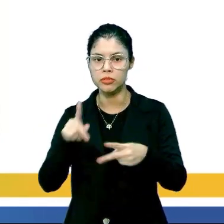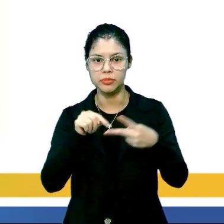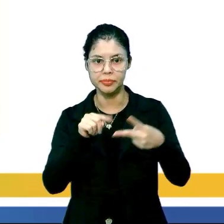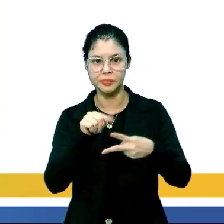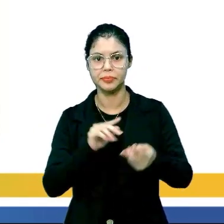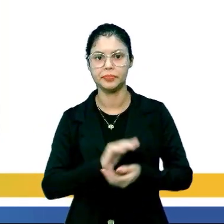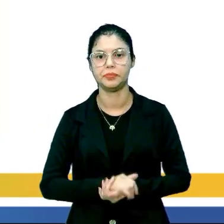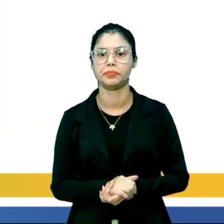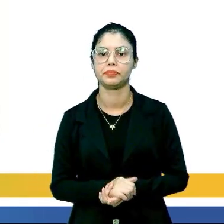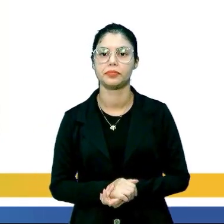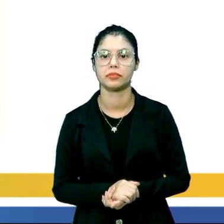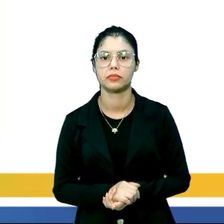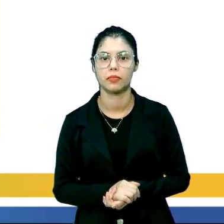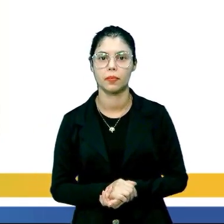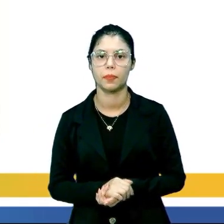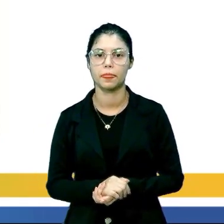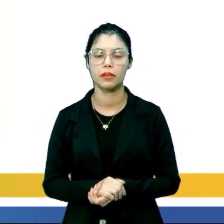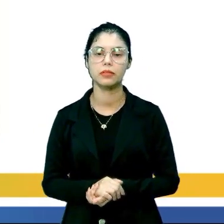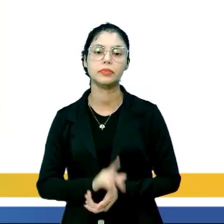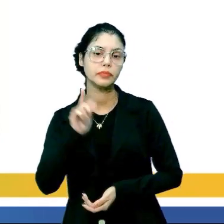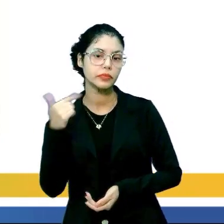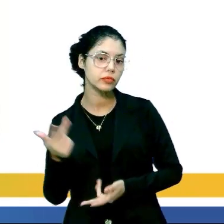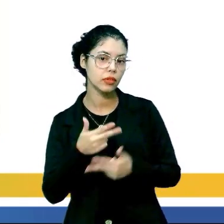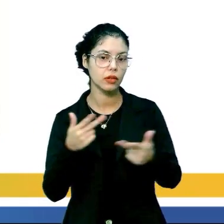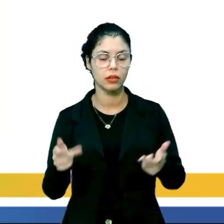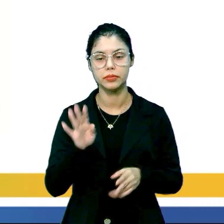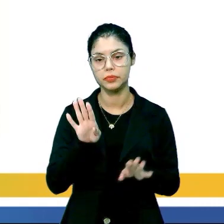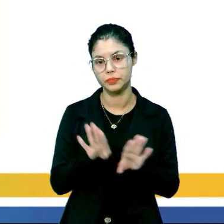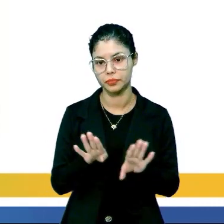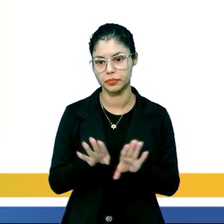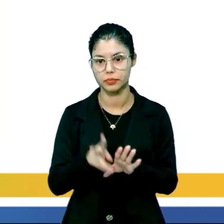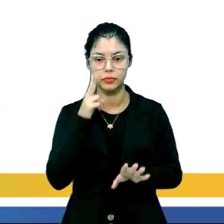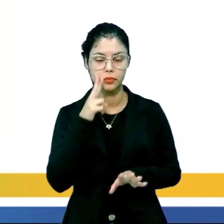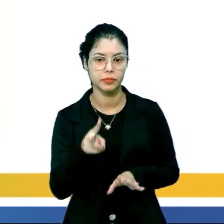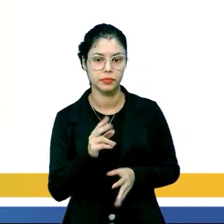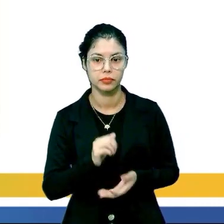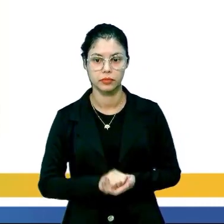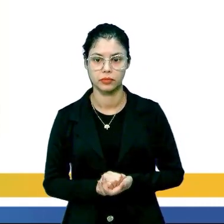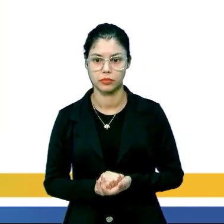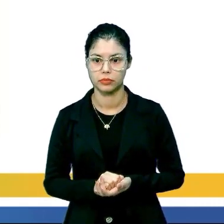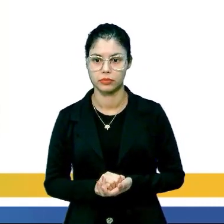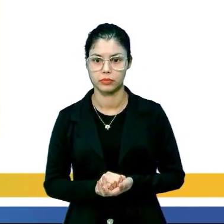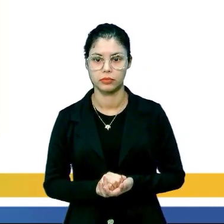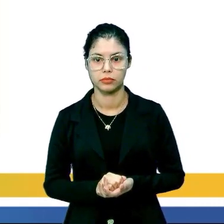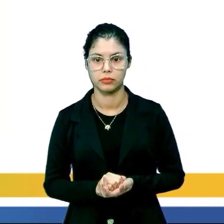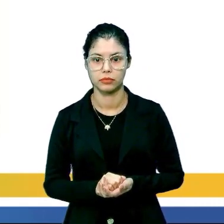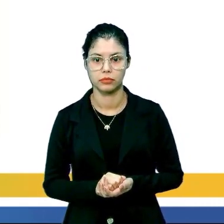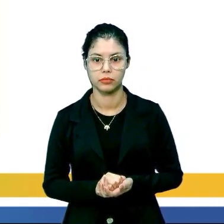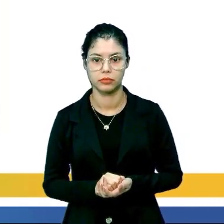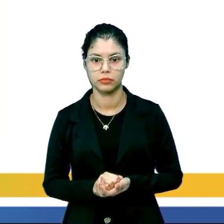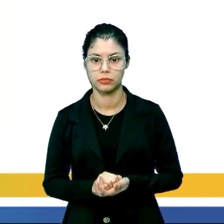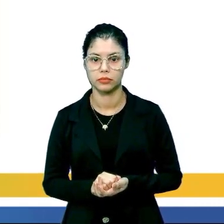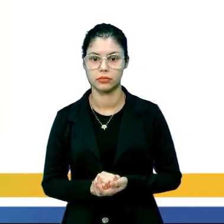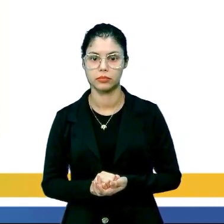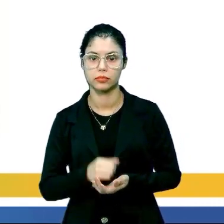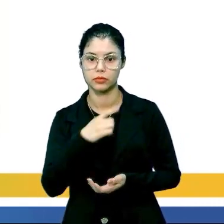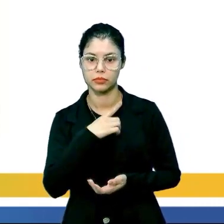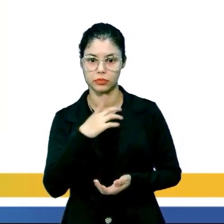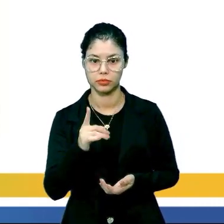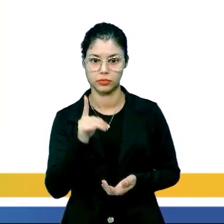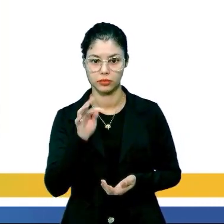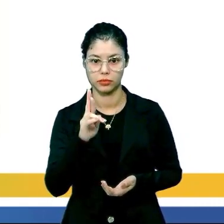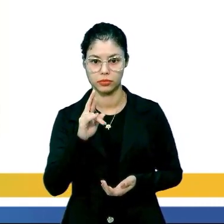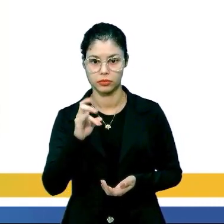essas duas células. Outra coisa interessante que vocês podem ver nessa imagem é a célula dendrítica. Recentemente eles